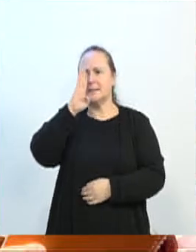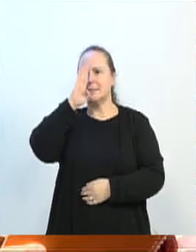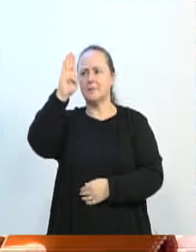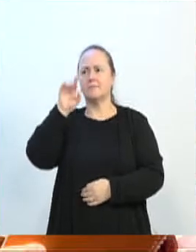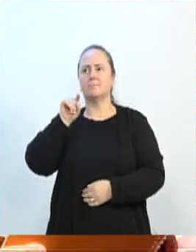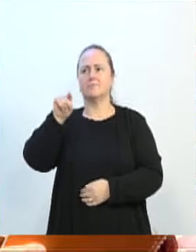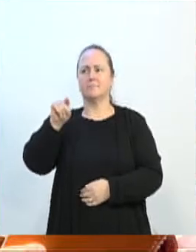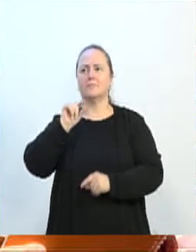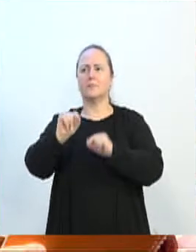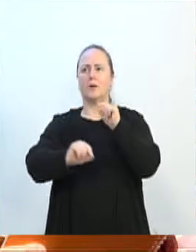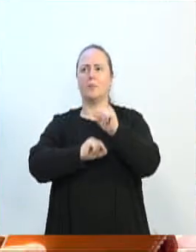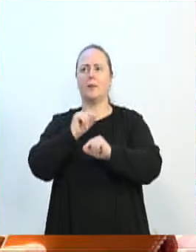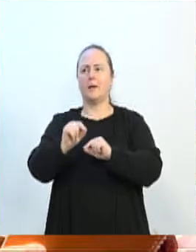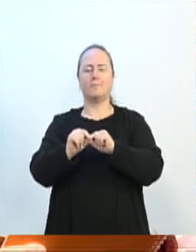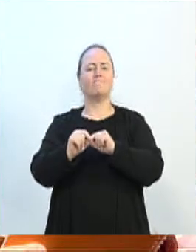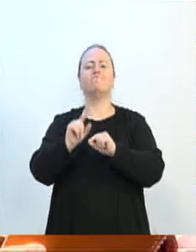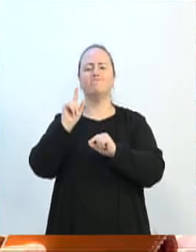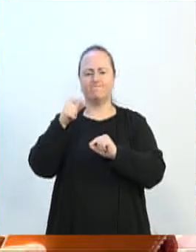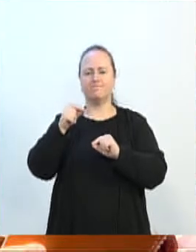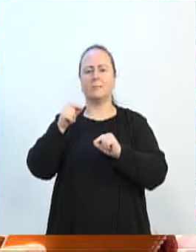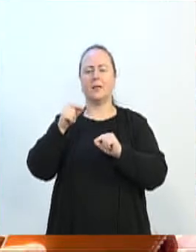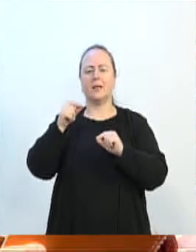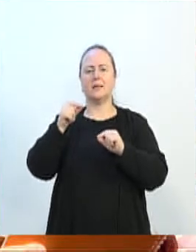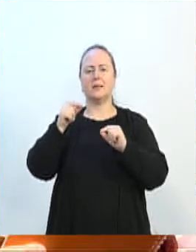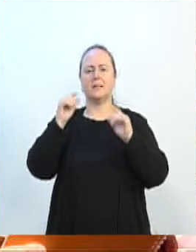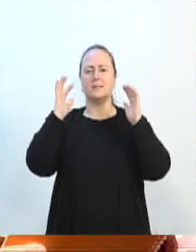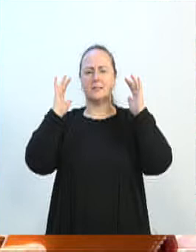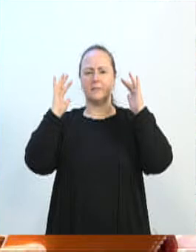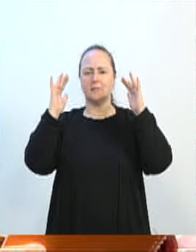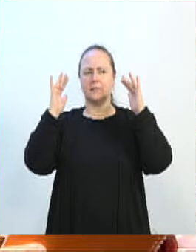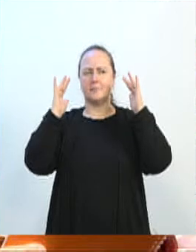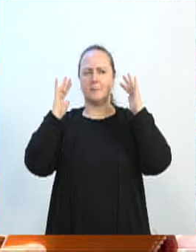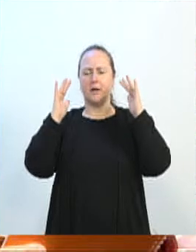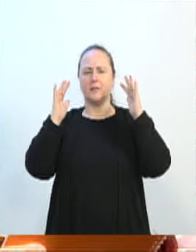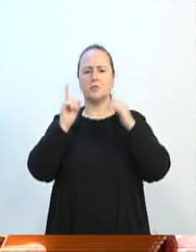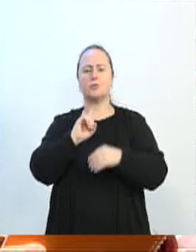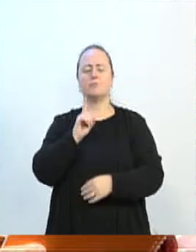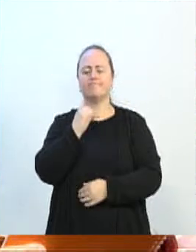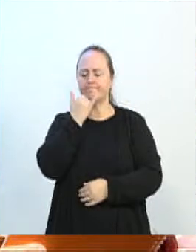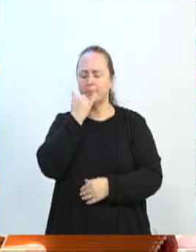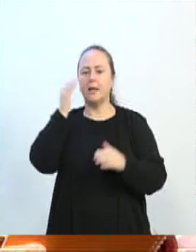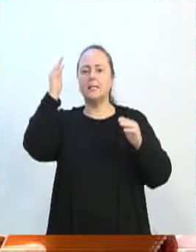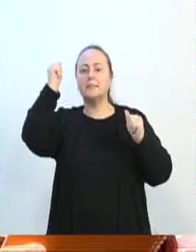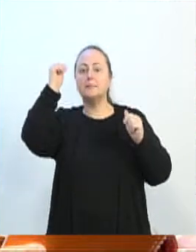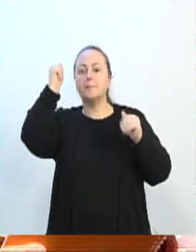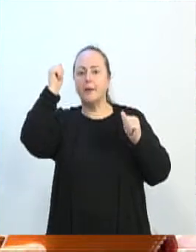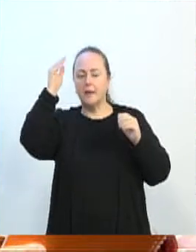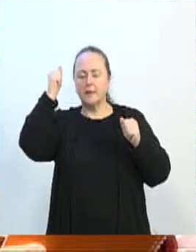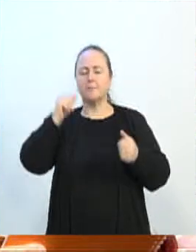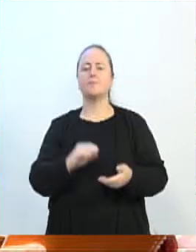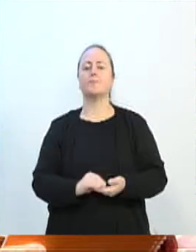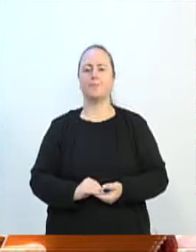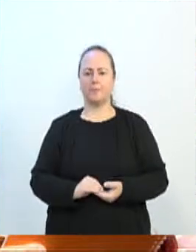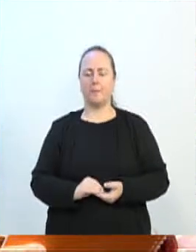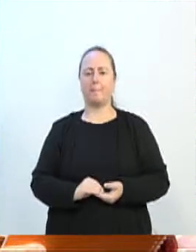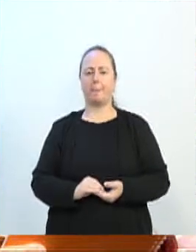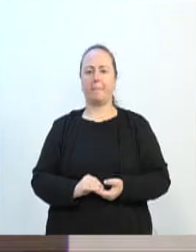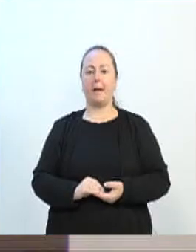com destaque para a Espanha. A memória musical é a última memória que desaparece no corpo